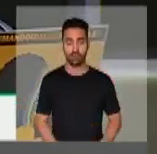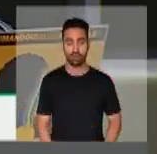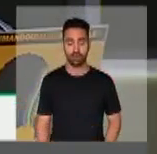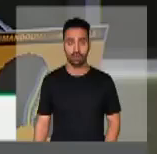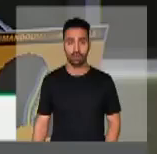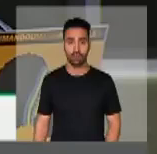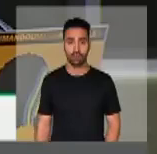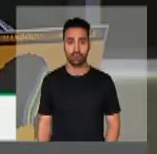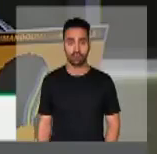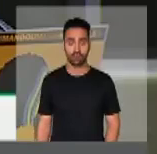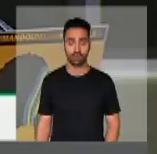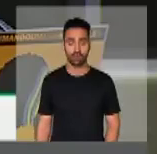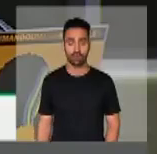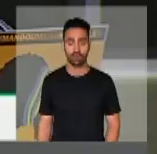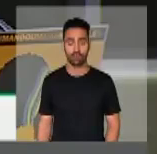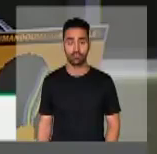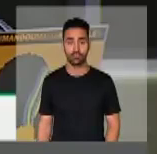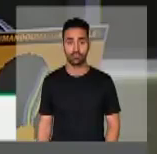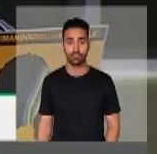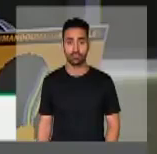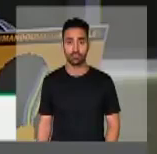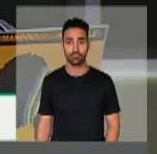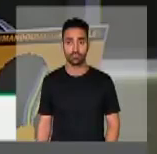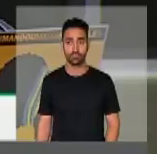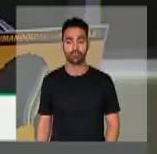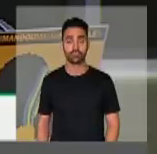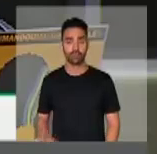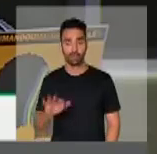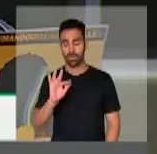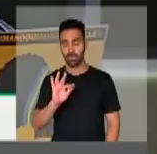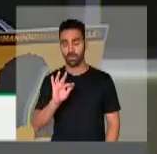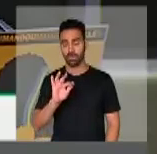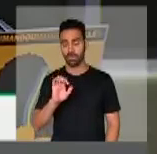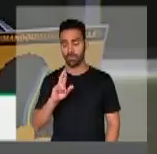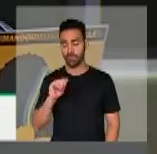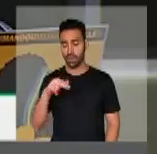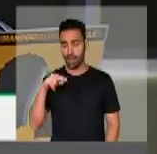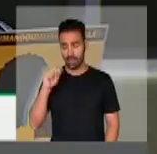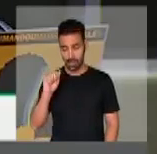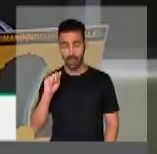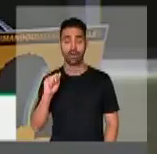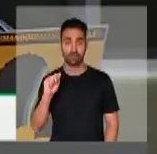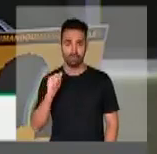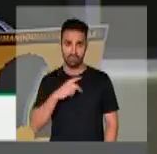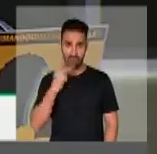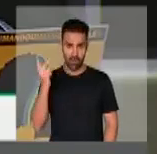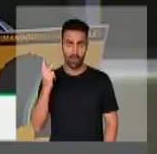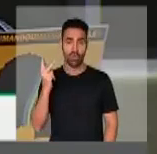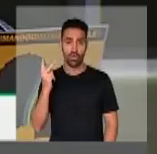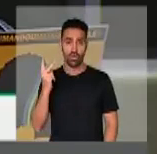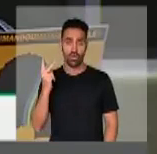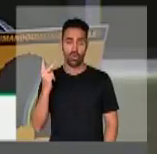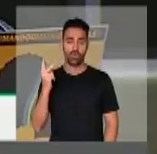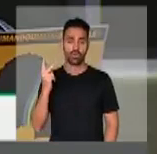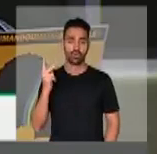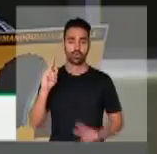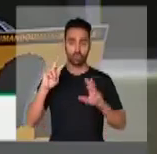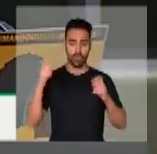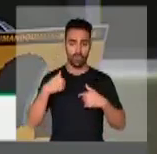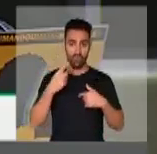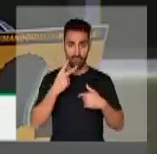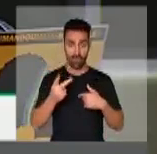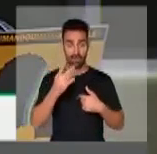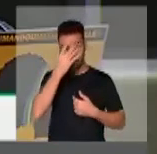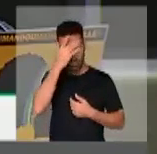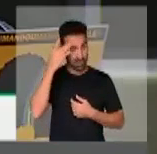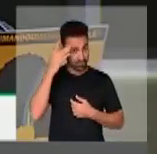Fernanda fez referência a uma fala minha. Realmente, não cabe aos que têm